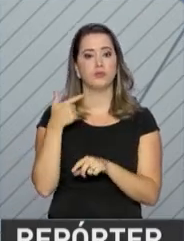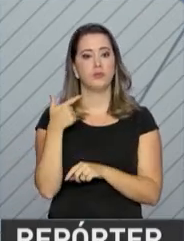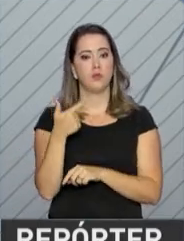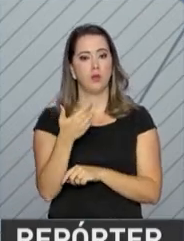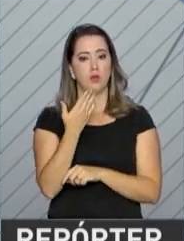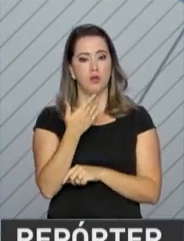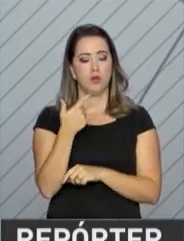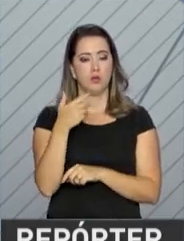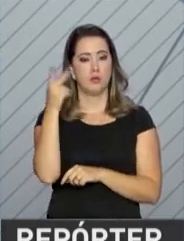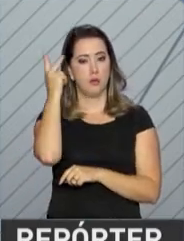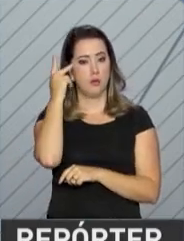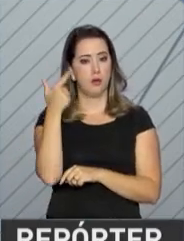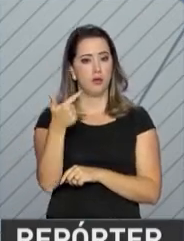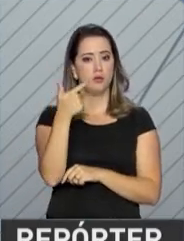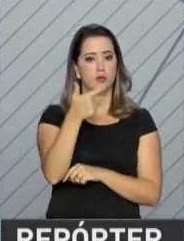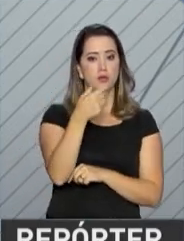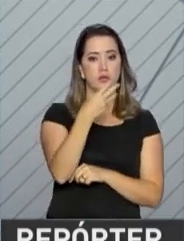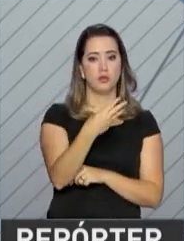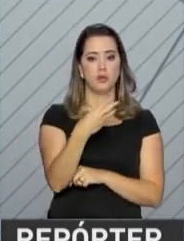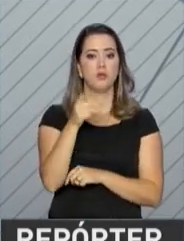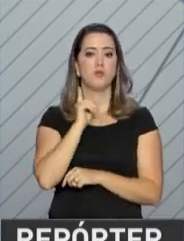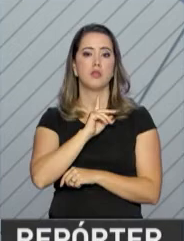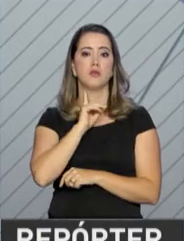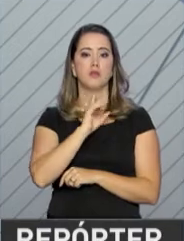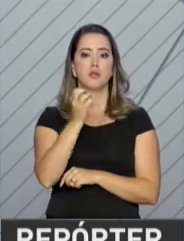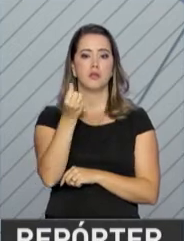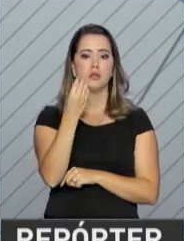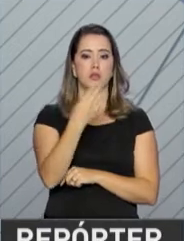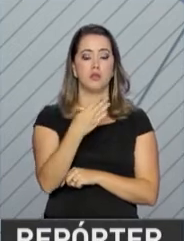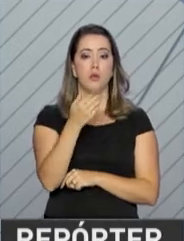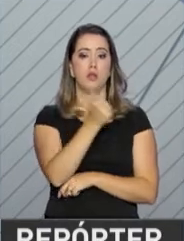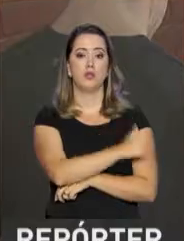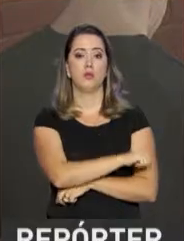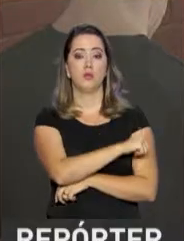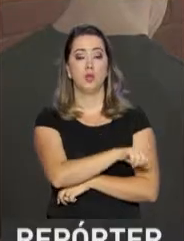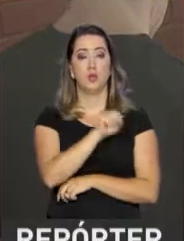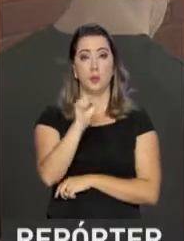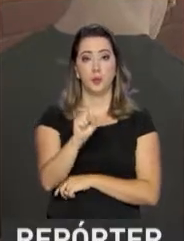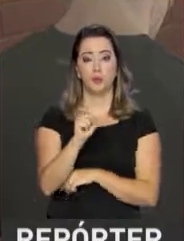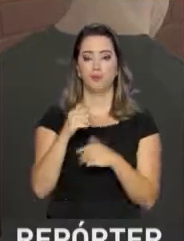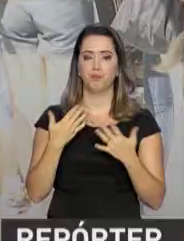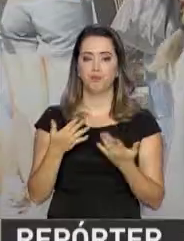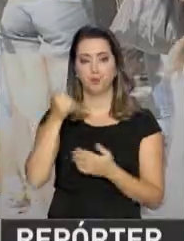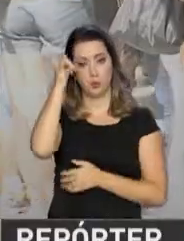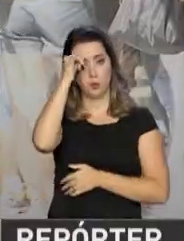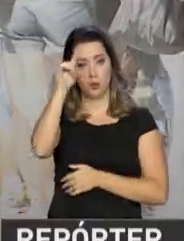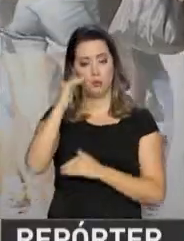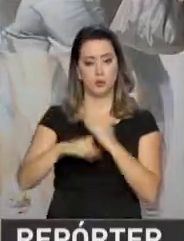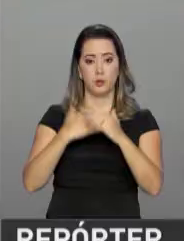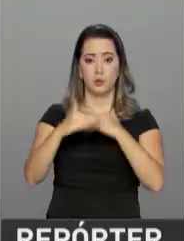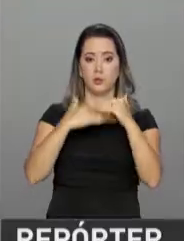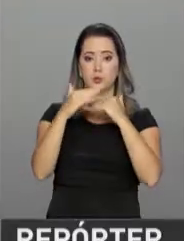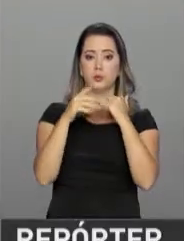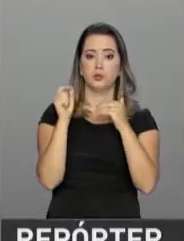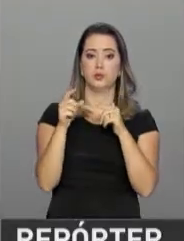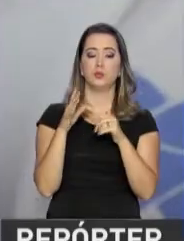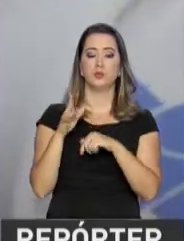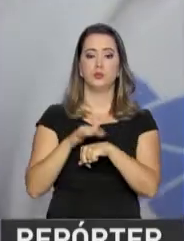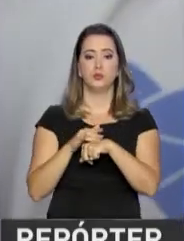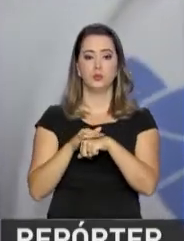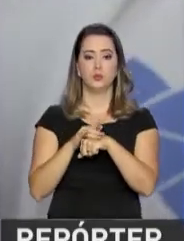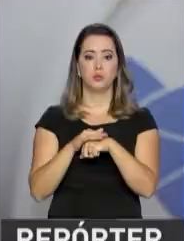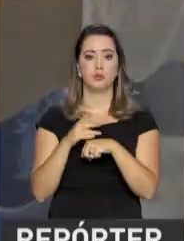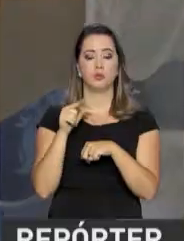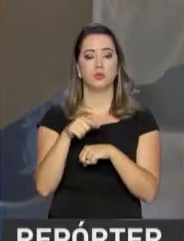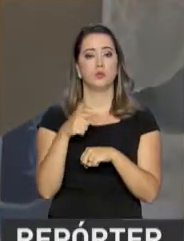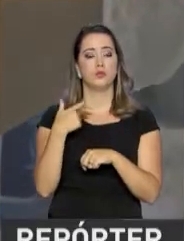Minas Gerais registrou 64 e no Rio de Janeiro, 8 notificações. E para combater o aumento de incidência da doença